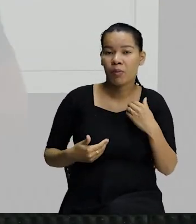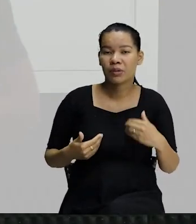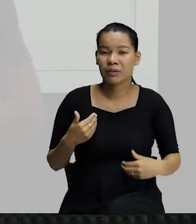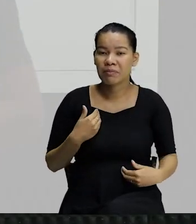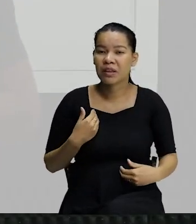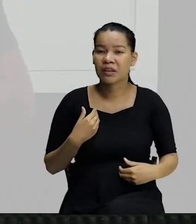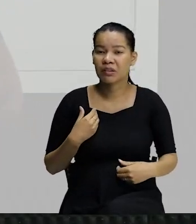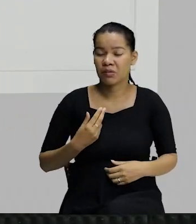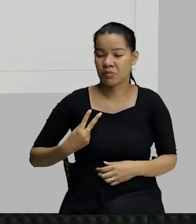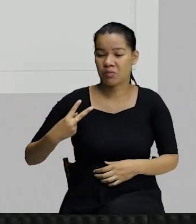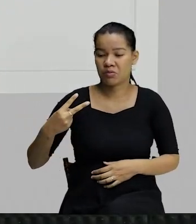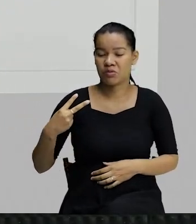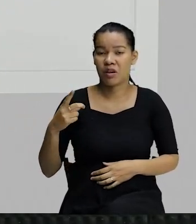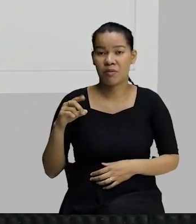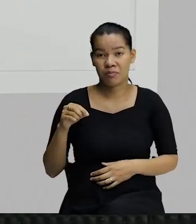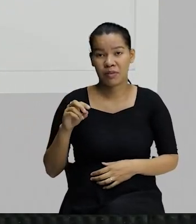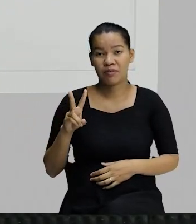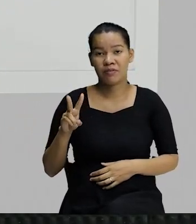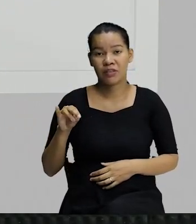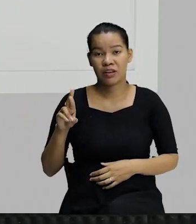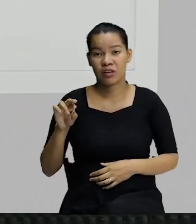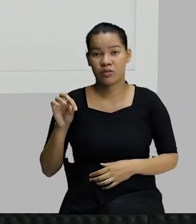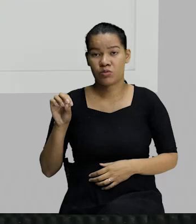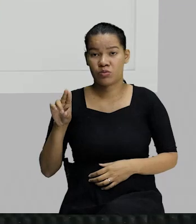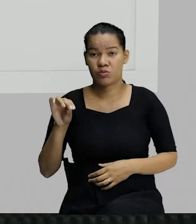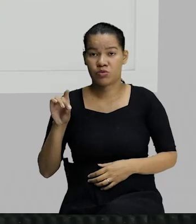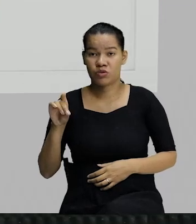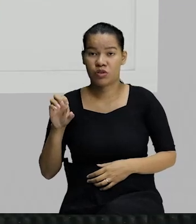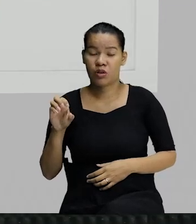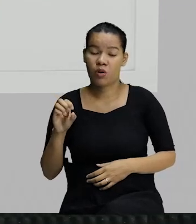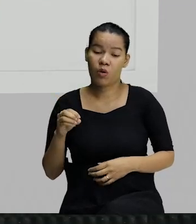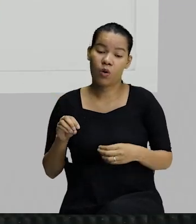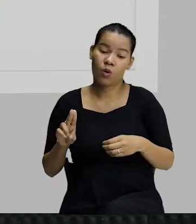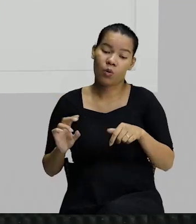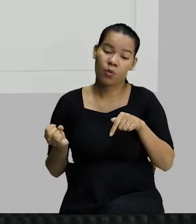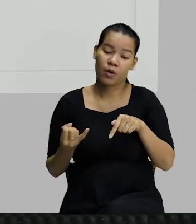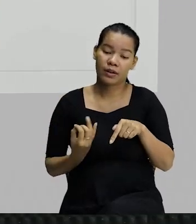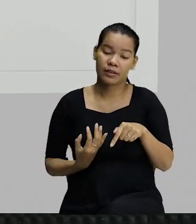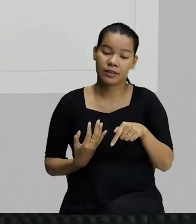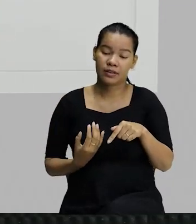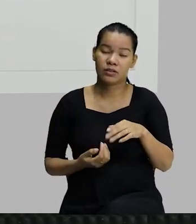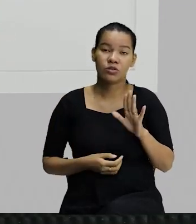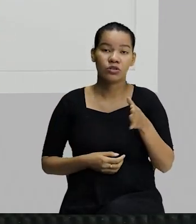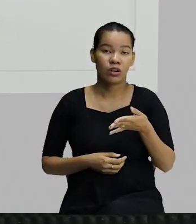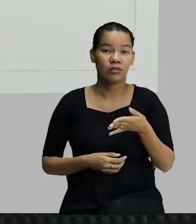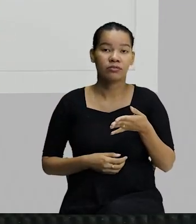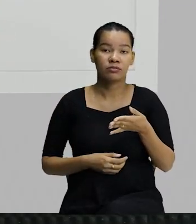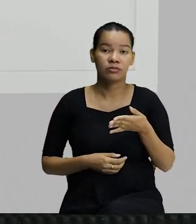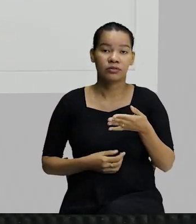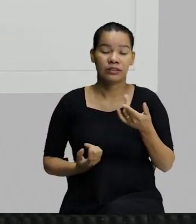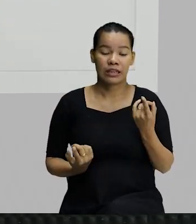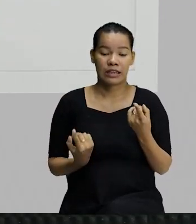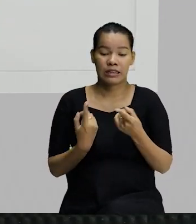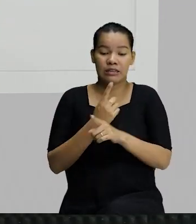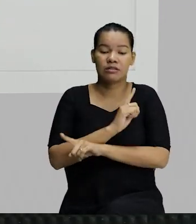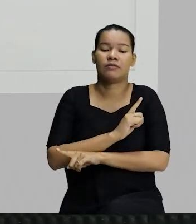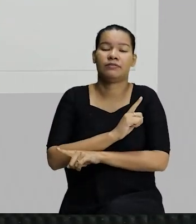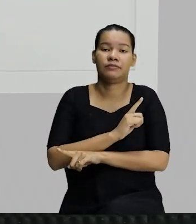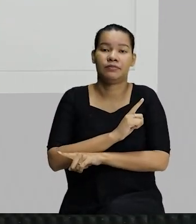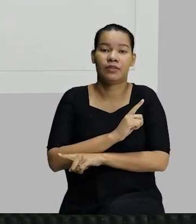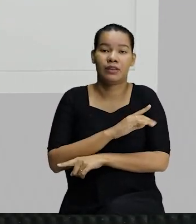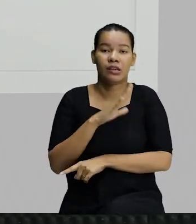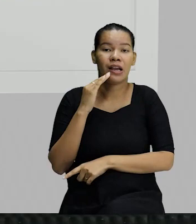hábito bom é uma virtude. Agora, um hábito negativo é um vício. Então, o contrário de virtude é